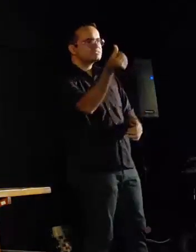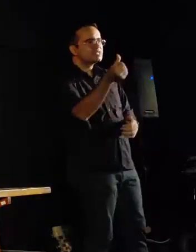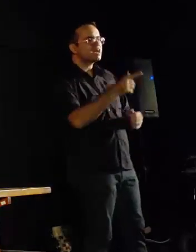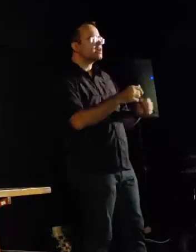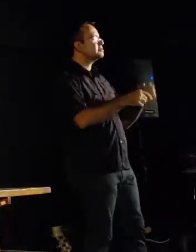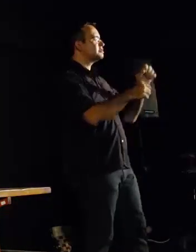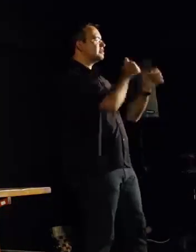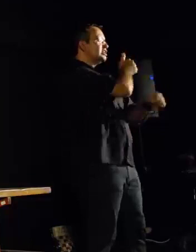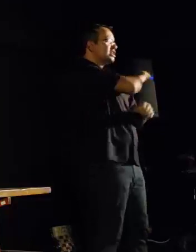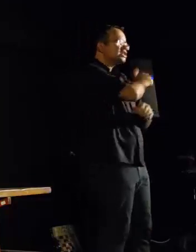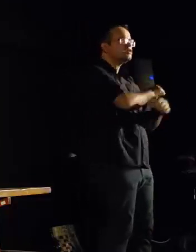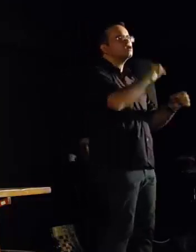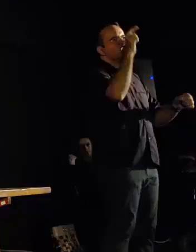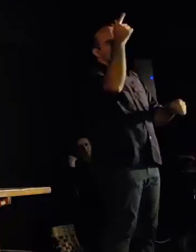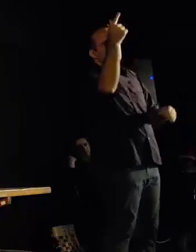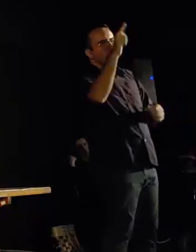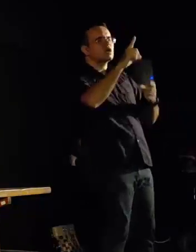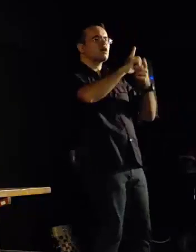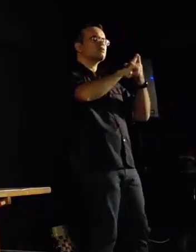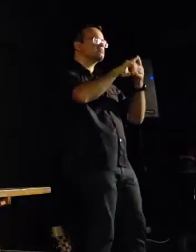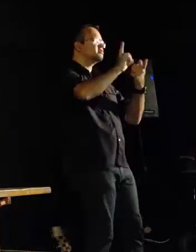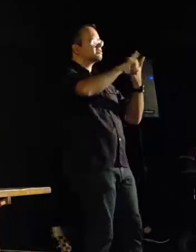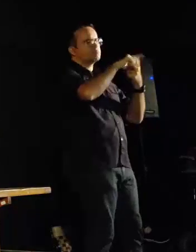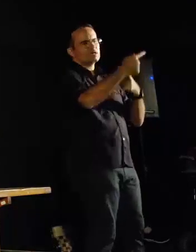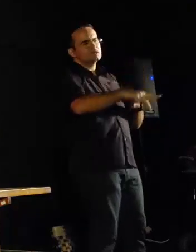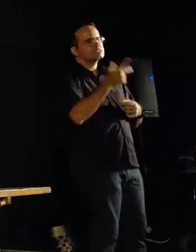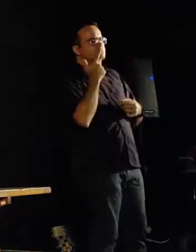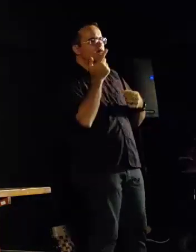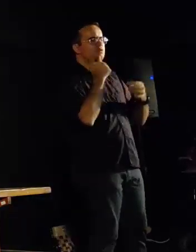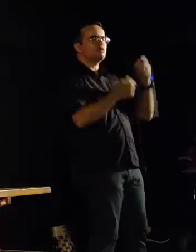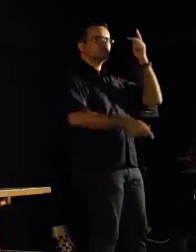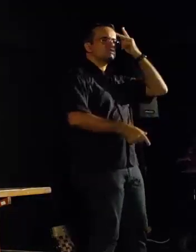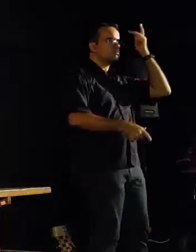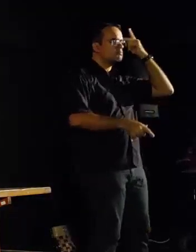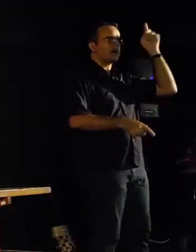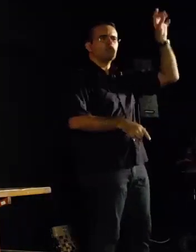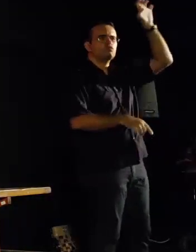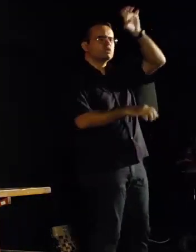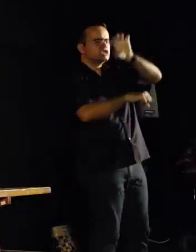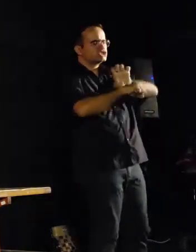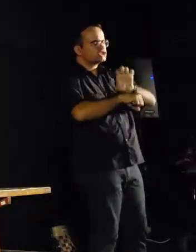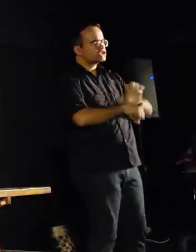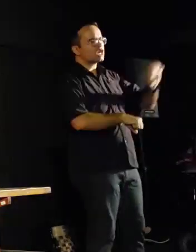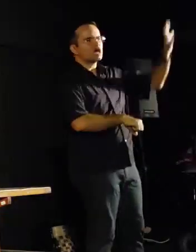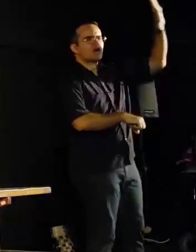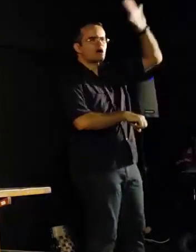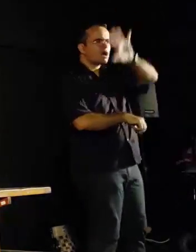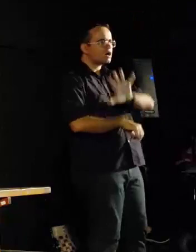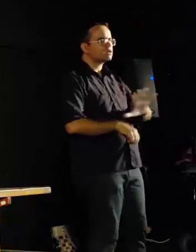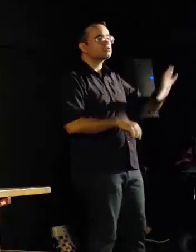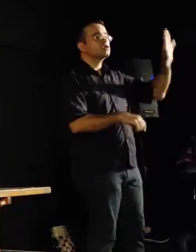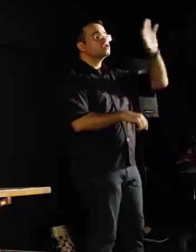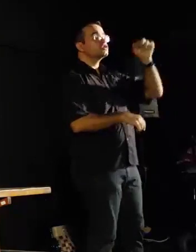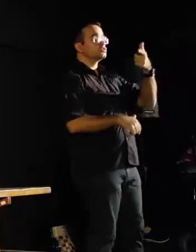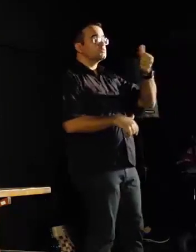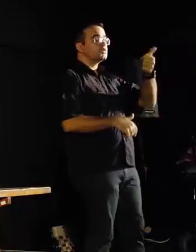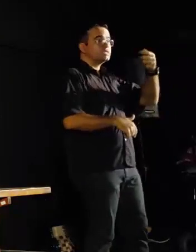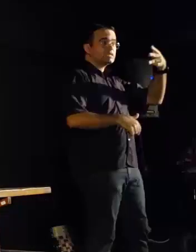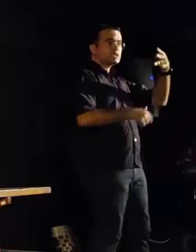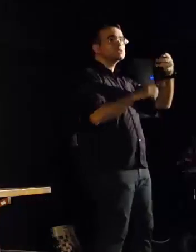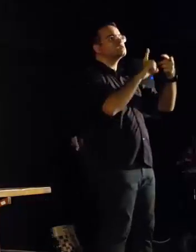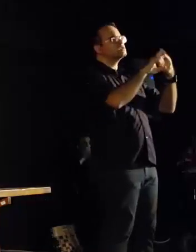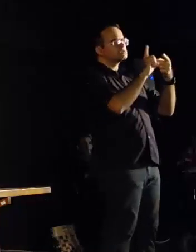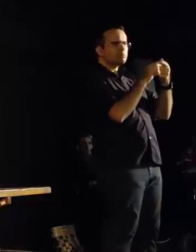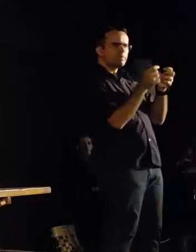do Rio de Janeiro, em Goiás, no Ceará, em outros estados, em São Paulo, em outros estados do Brasil, que 2013 também apresentou